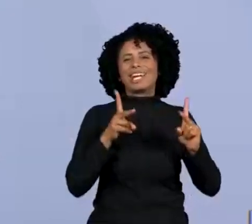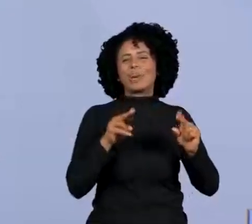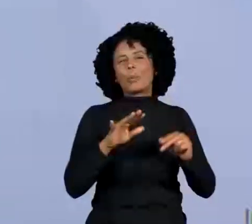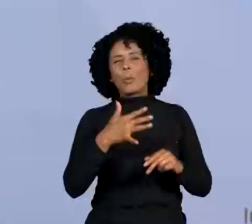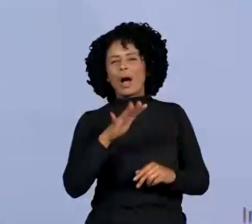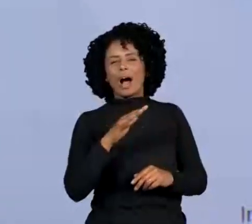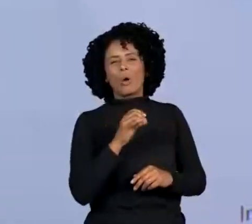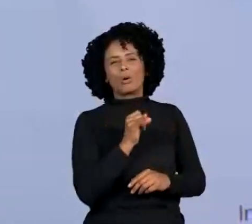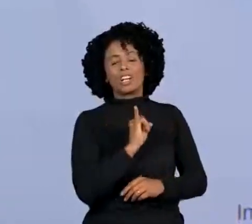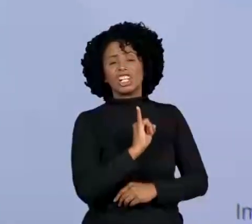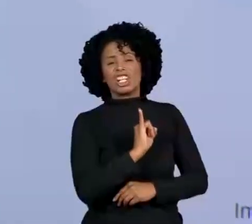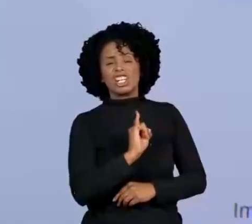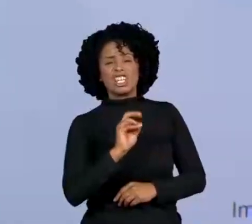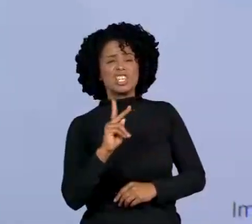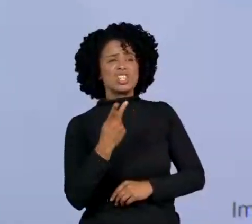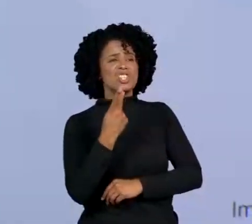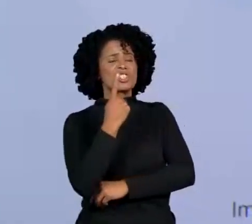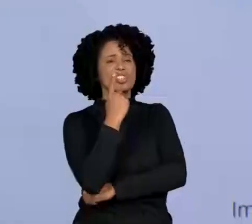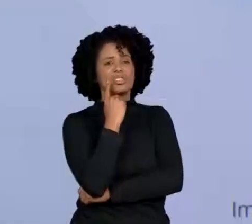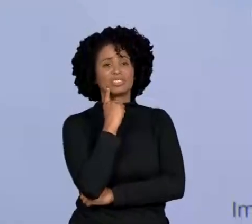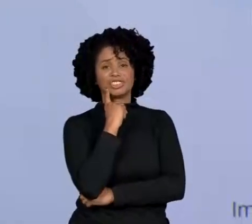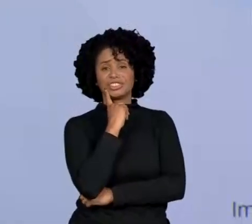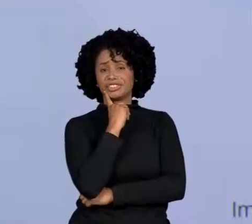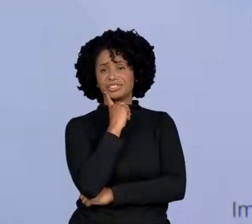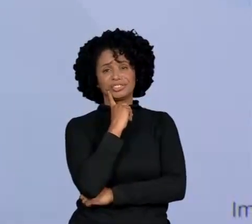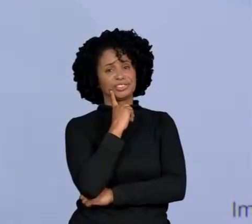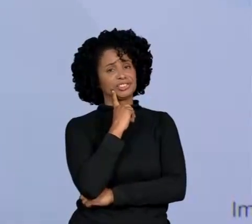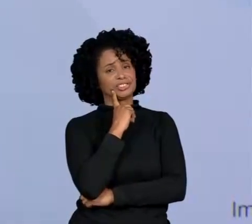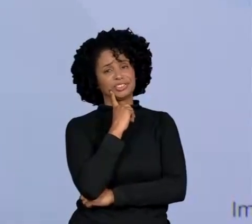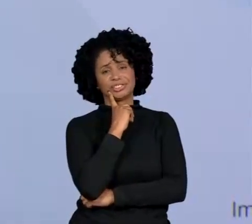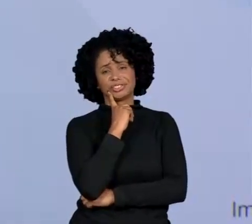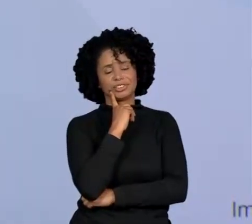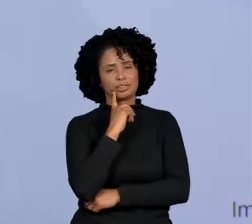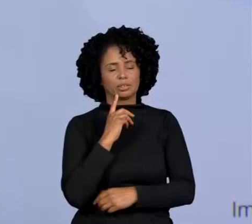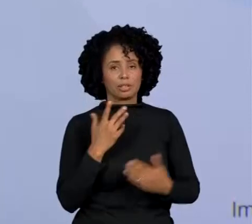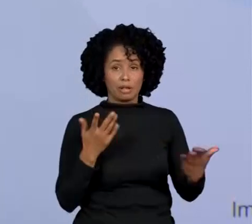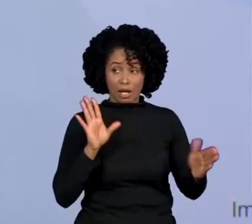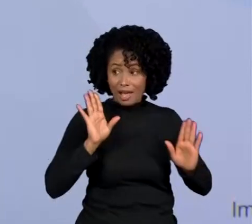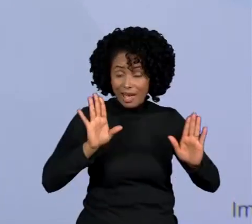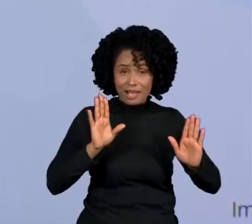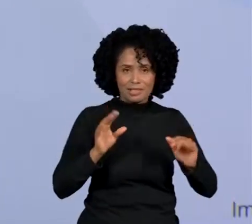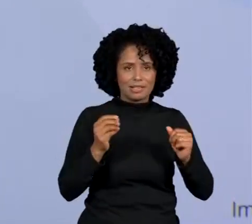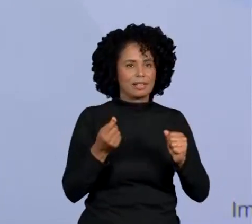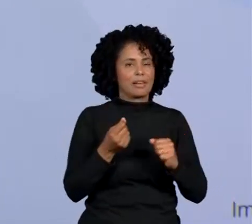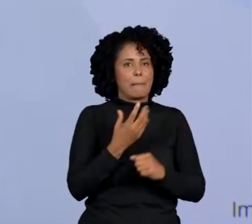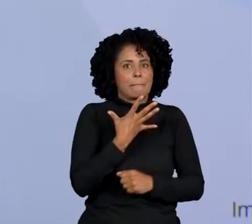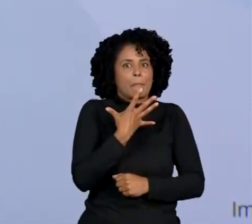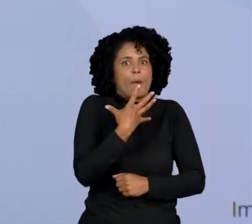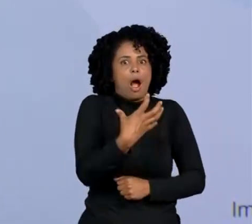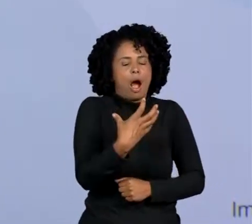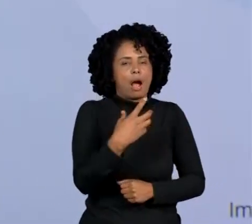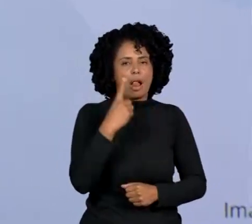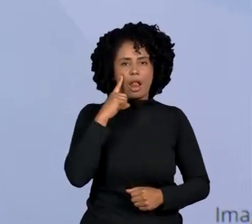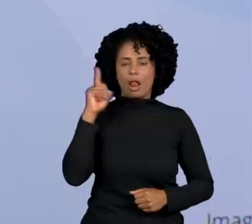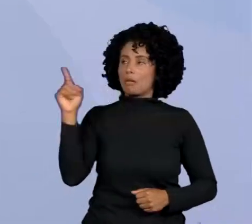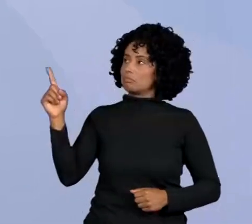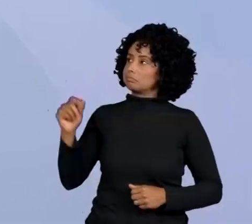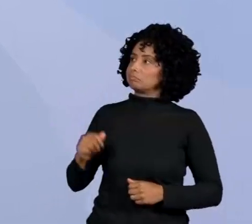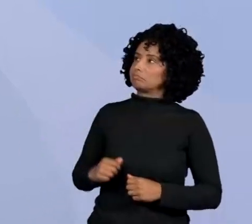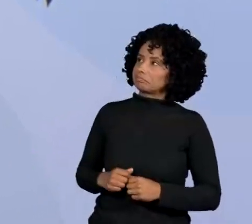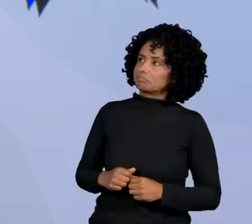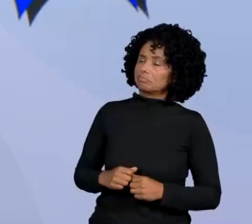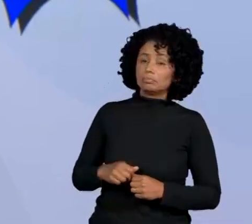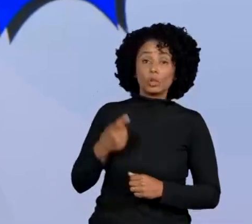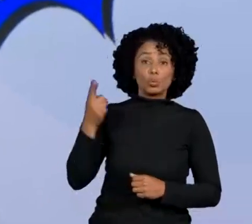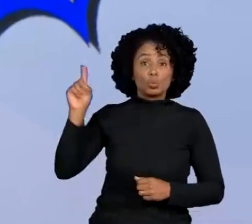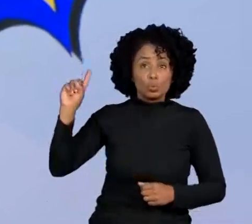aqui ajuda. É para chamar a atenção esse balão. Isso é bem legal. E o último balão é